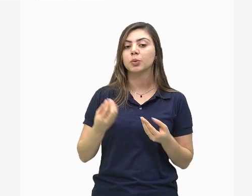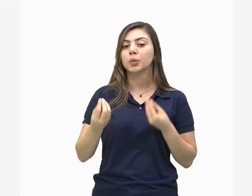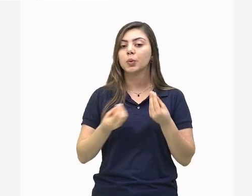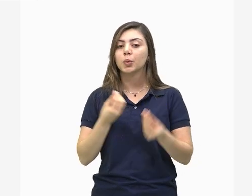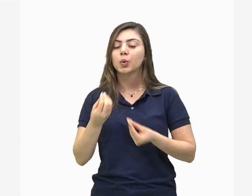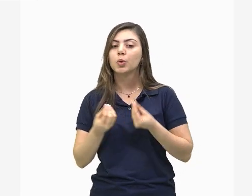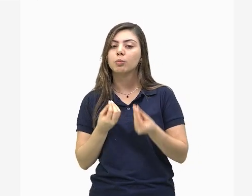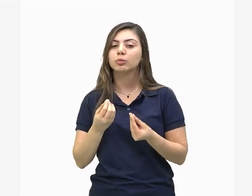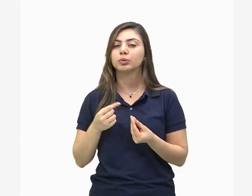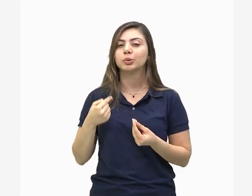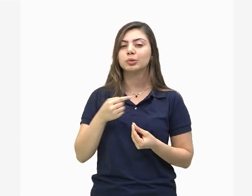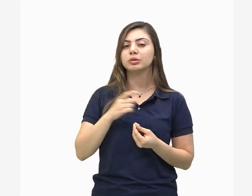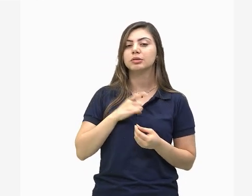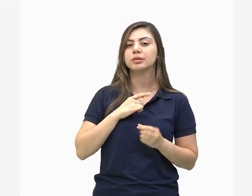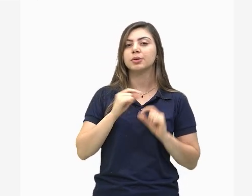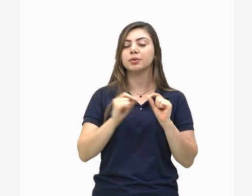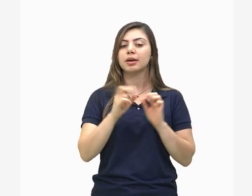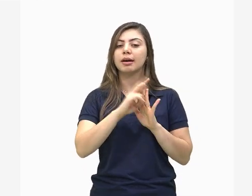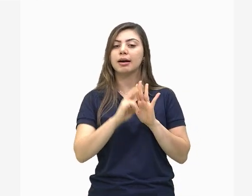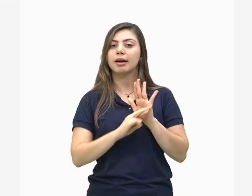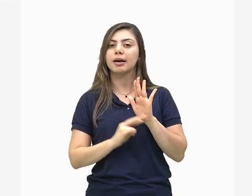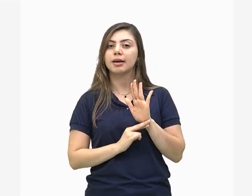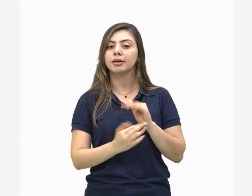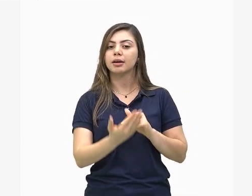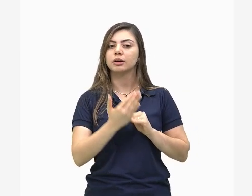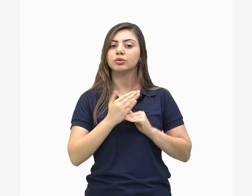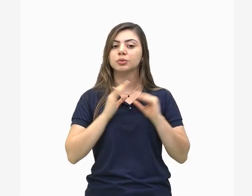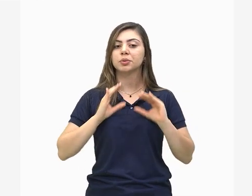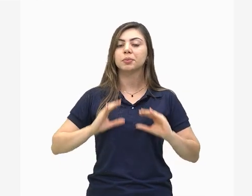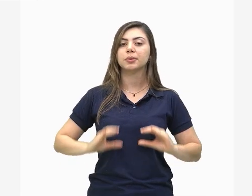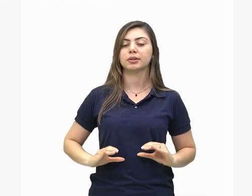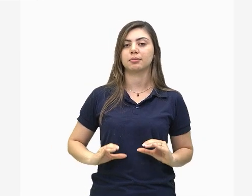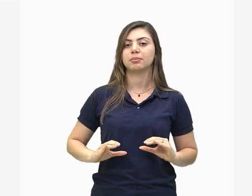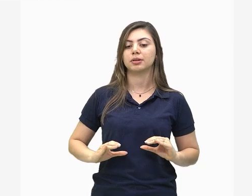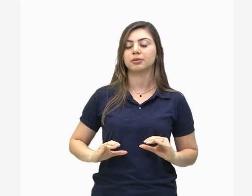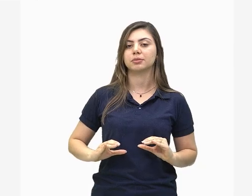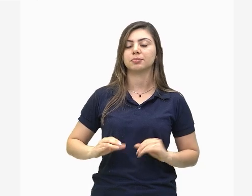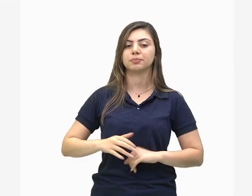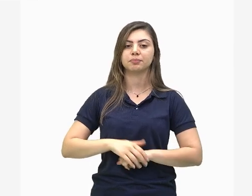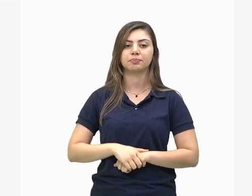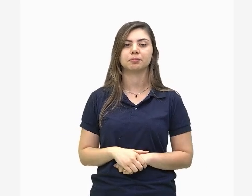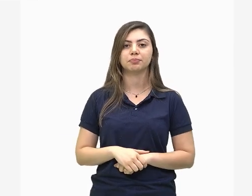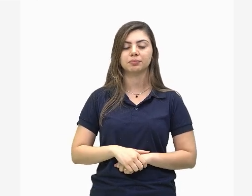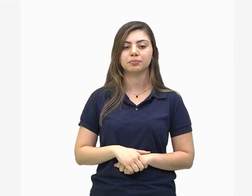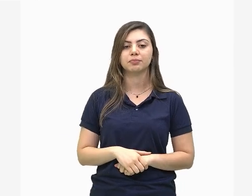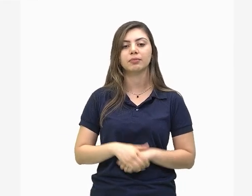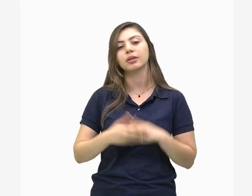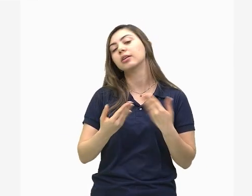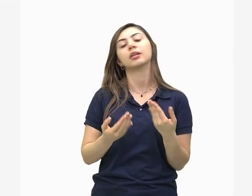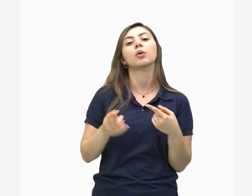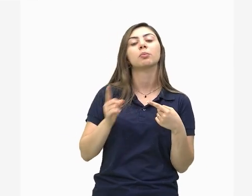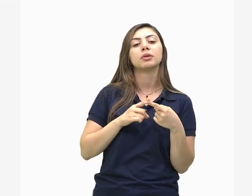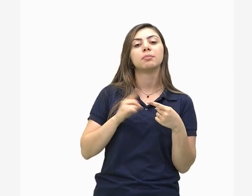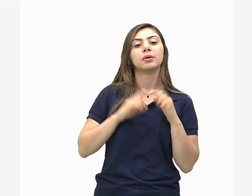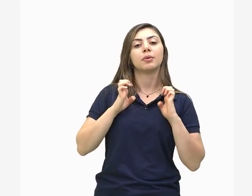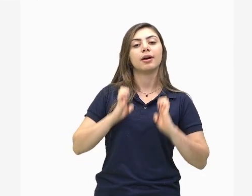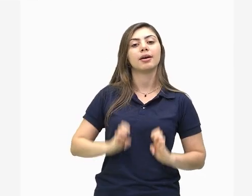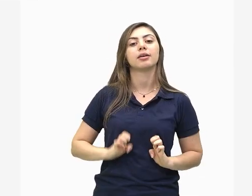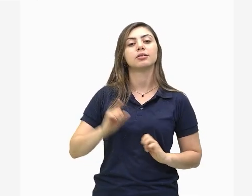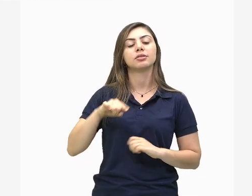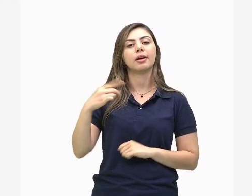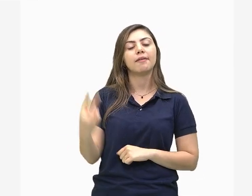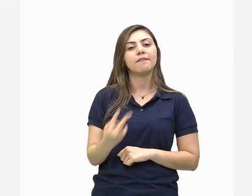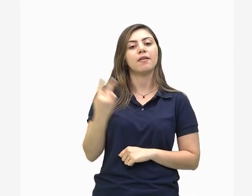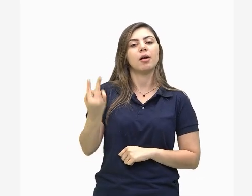vão referenciar o comportamento, seria a moral. Então, nós podemos dizer o seguinte, que a ética é esse conjunto de valores